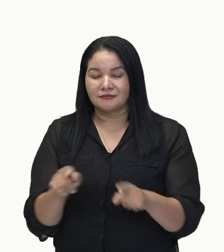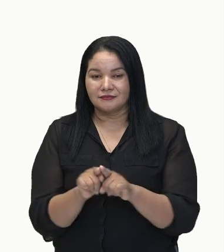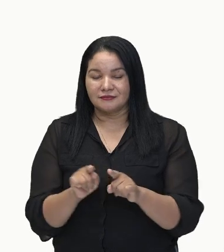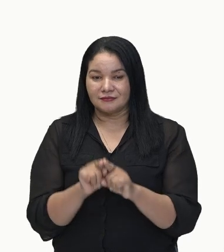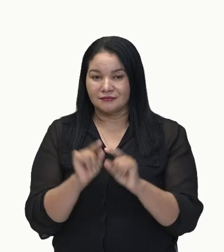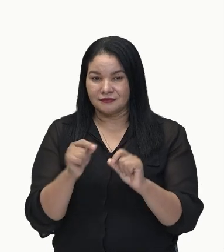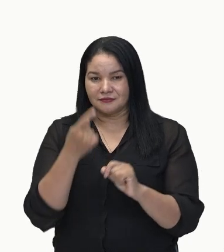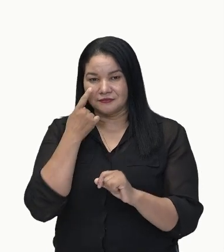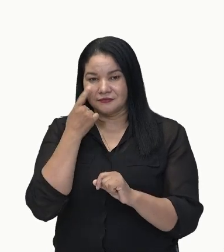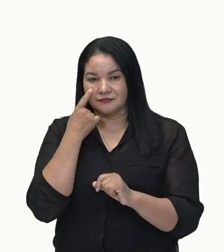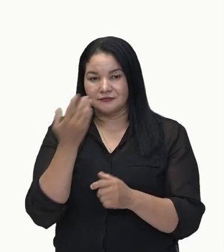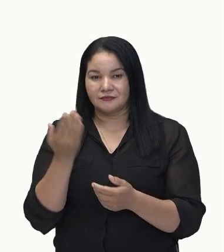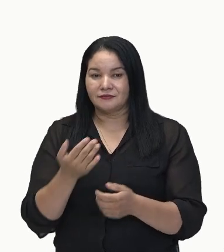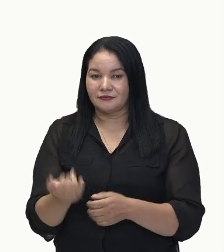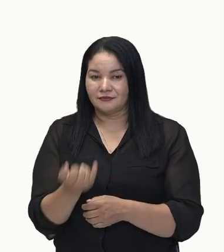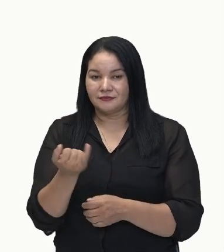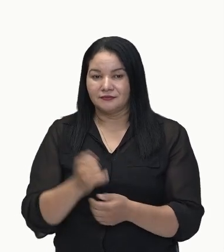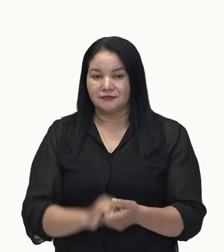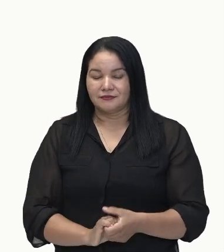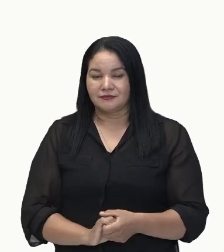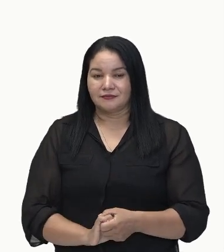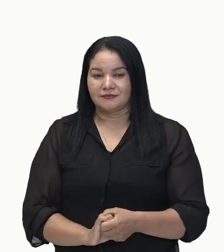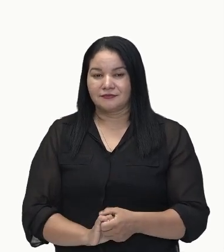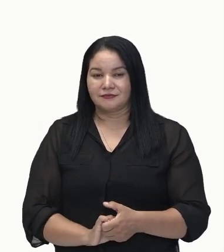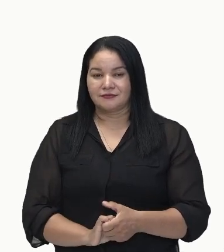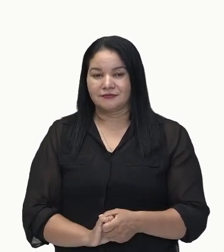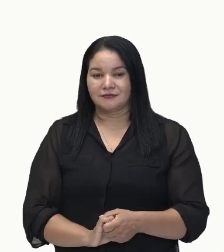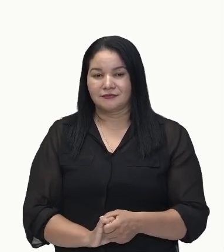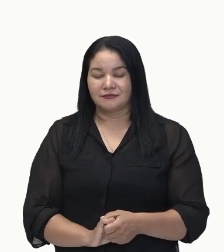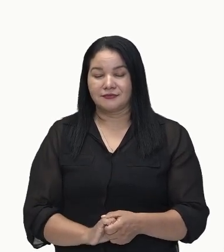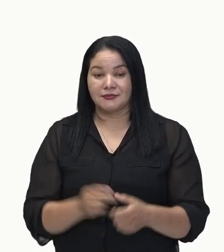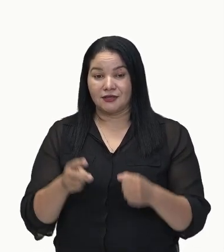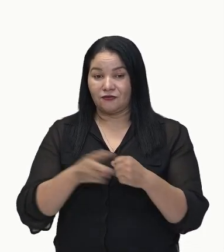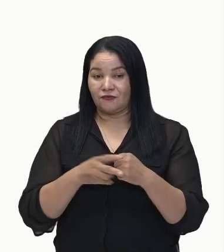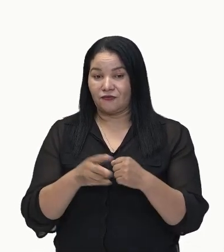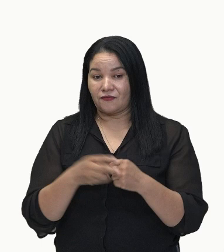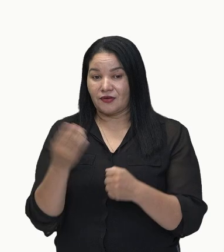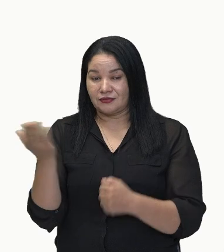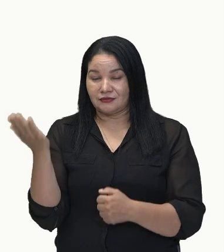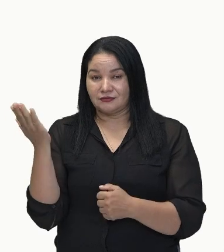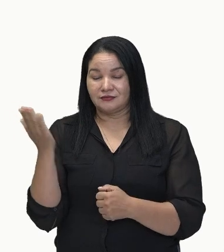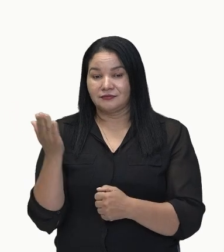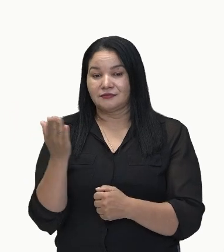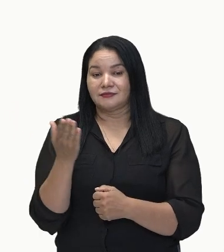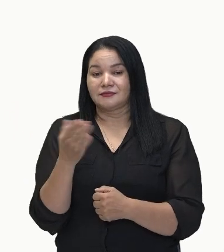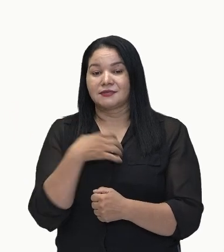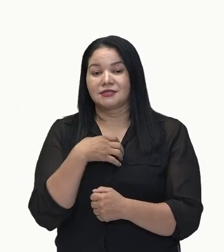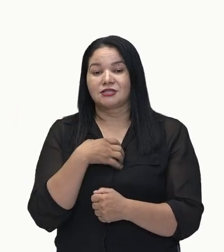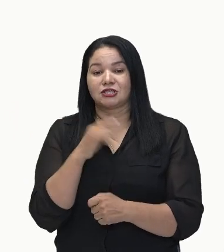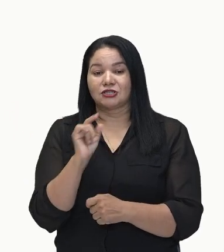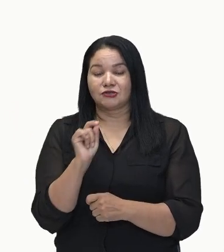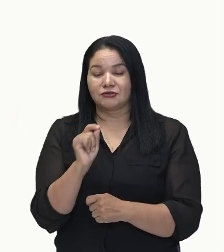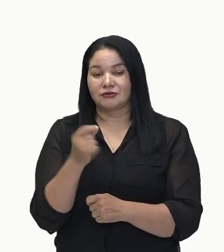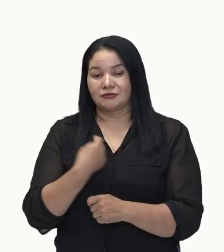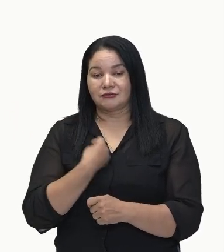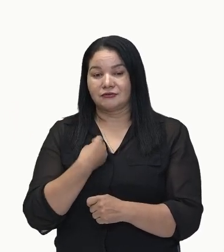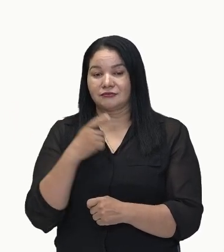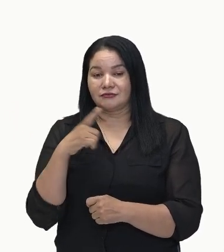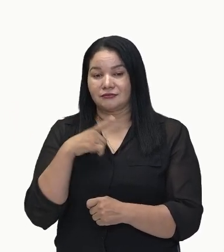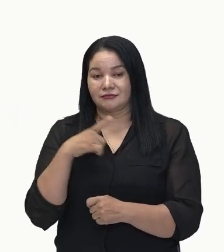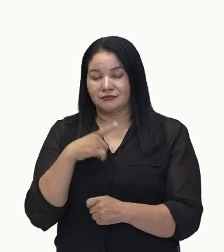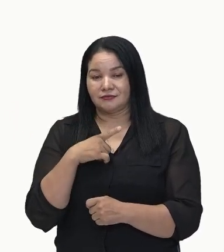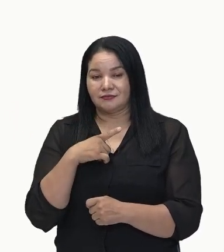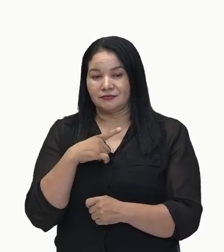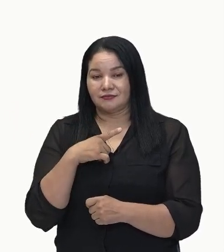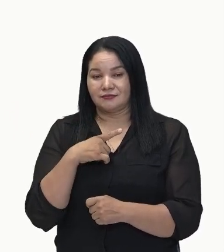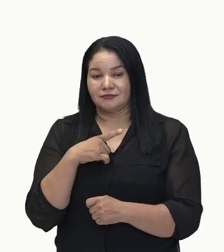ó, importante. O verbo haver, quando empregado com o sentido de existir,